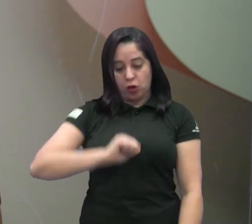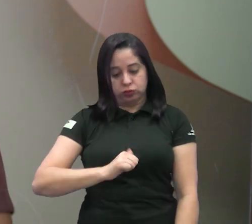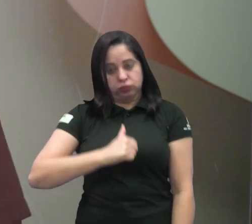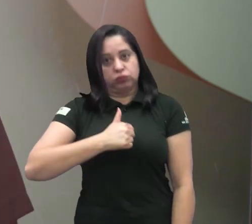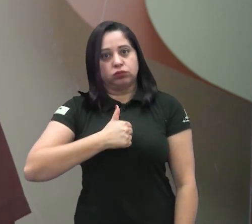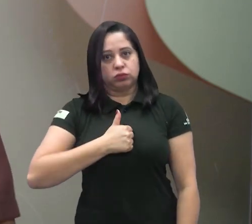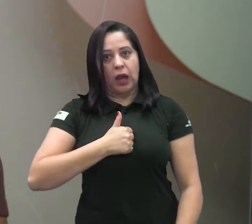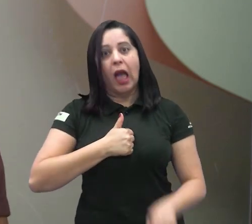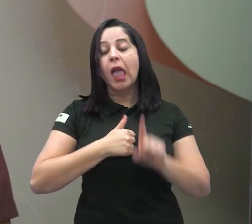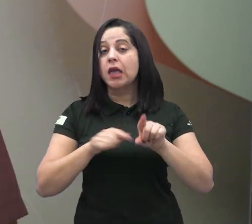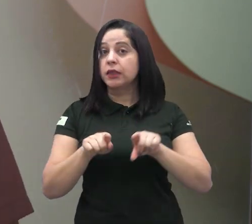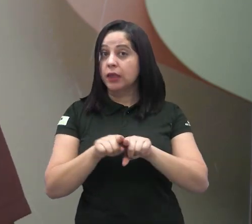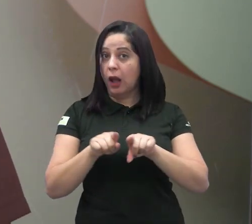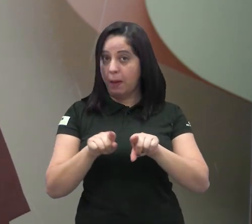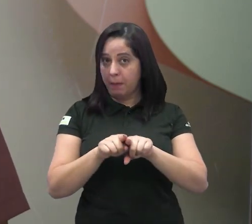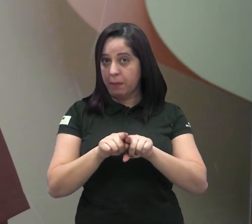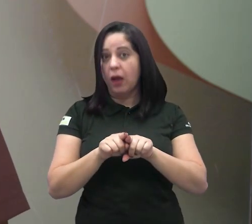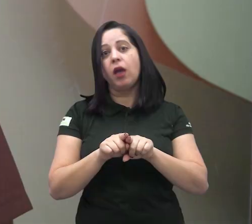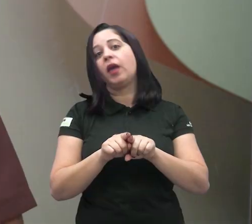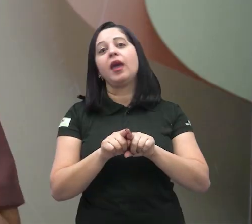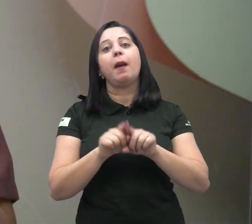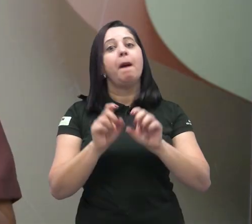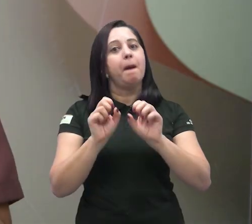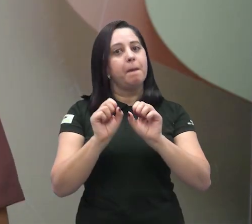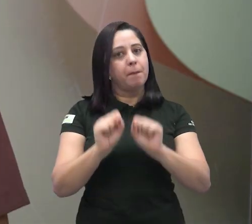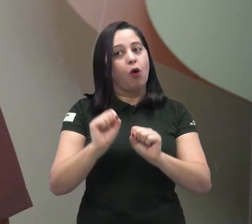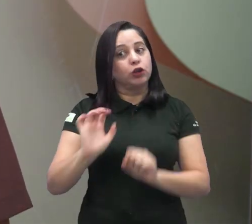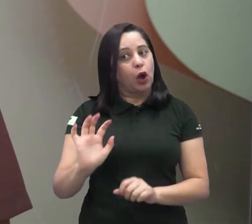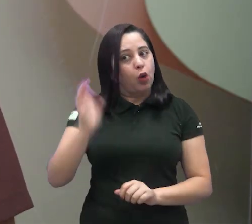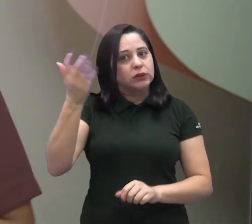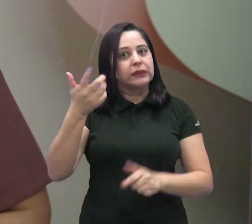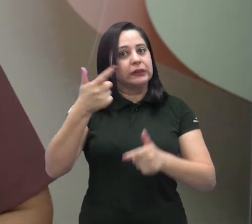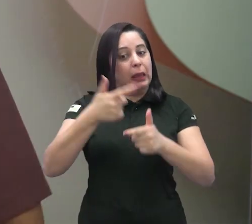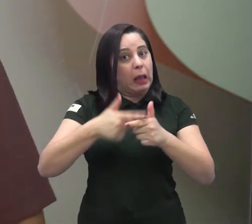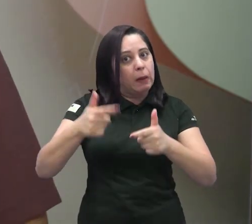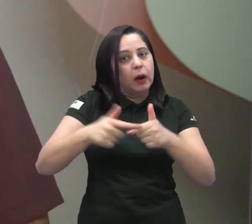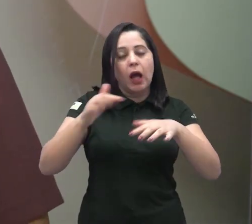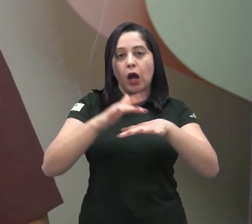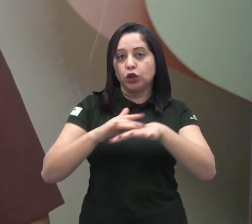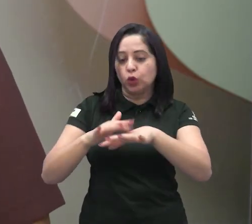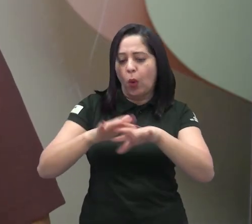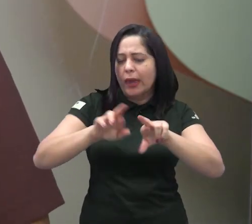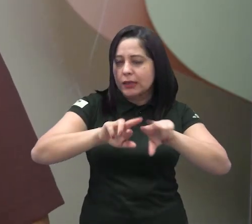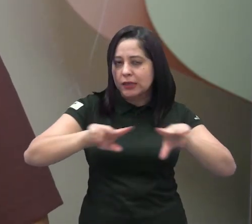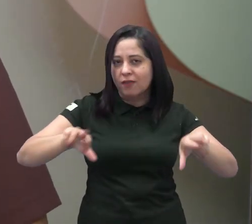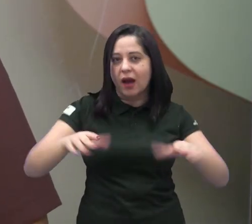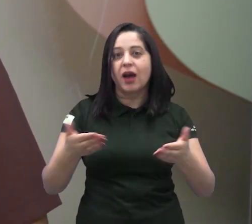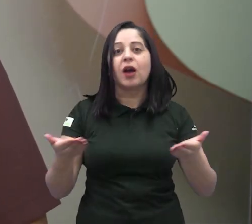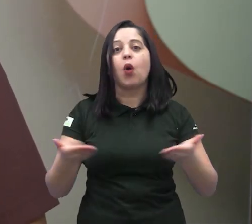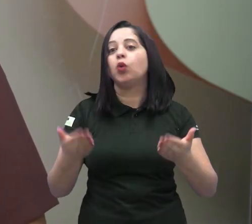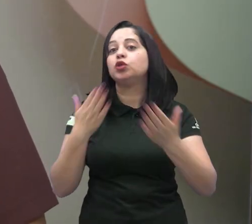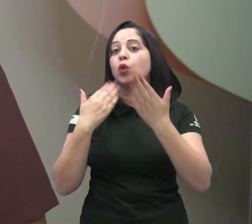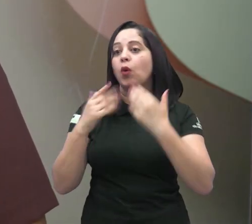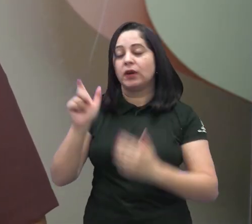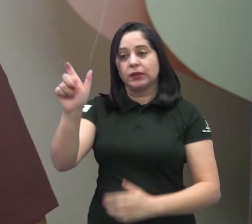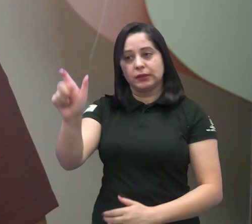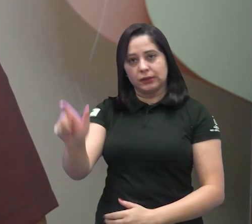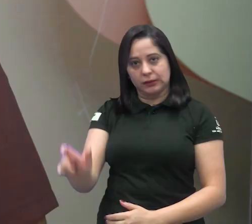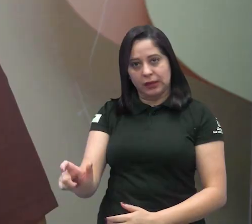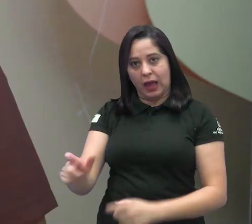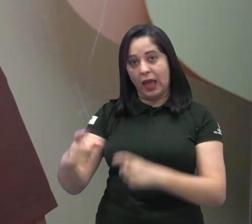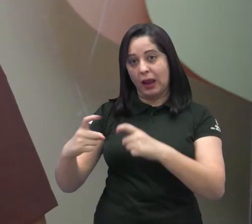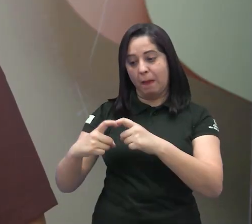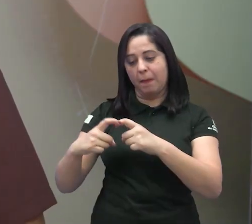e pode até estar relacionada ao surgimento de outras doenças. Para conversar sobre esse assunto, recebemos o